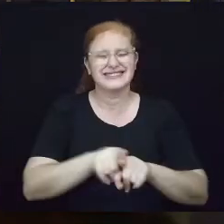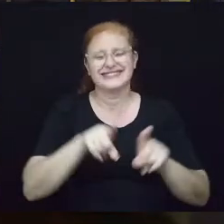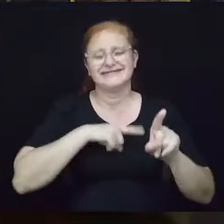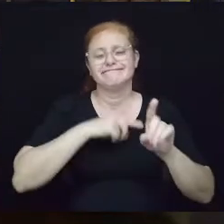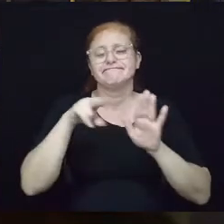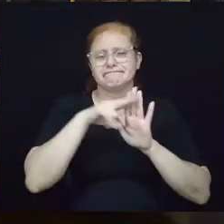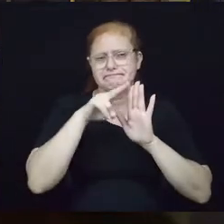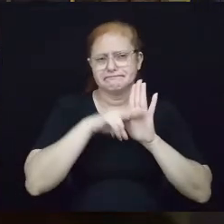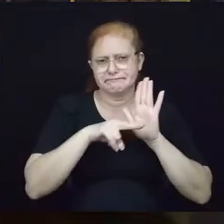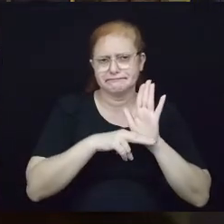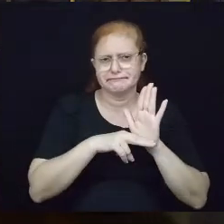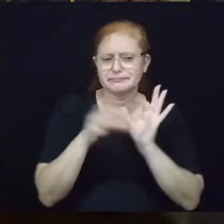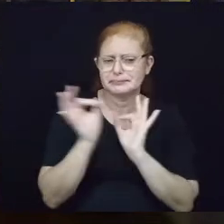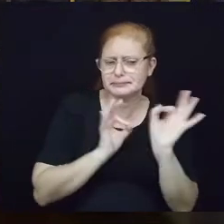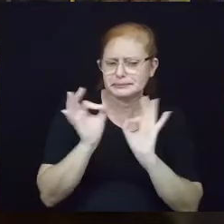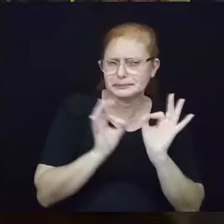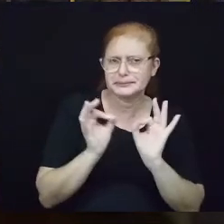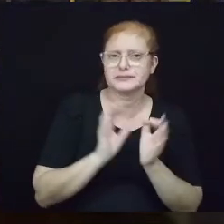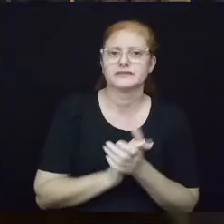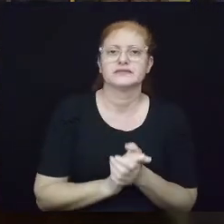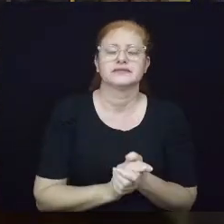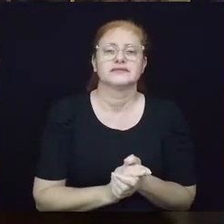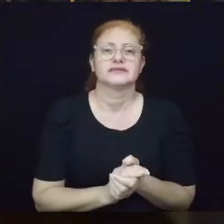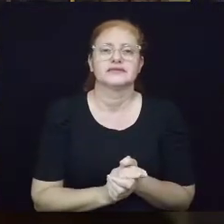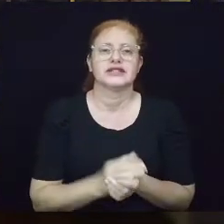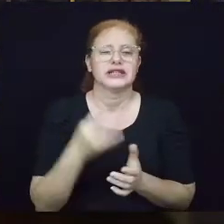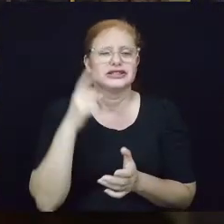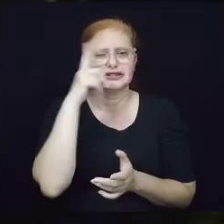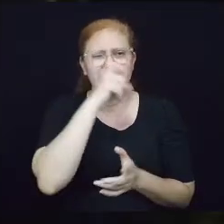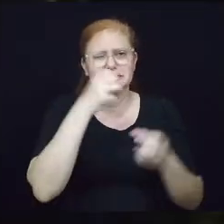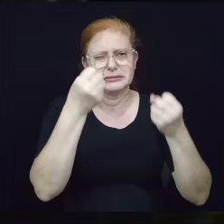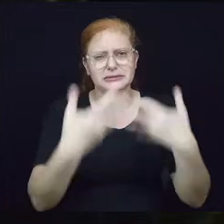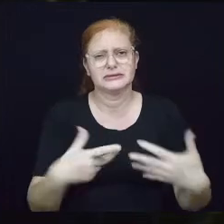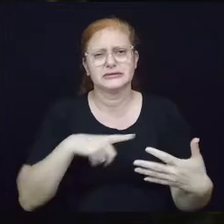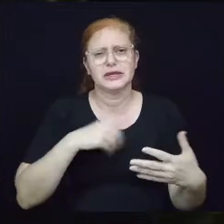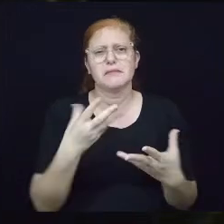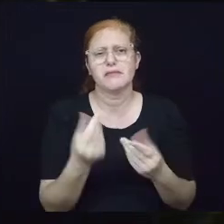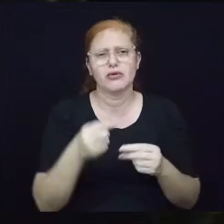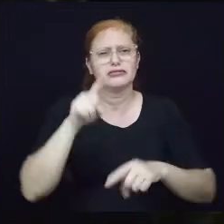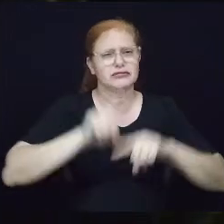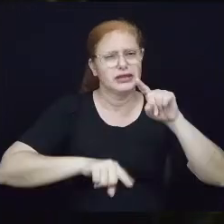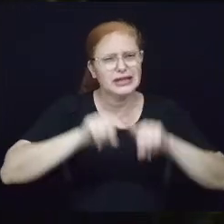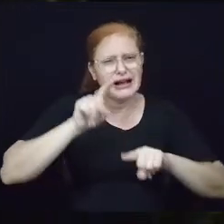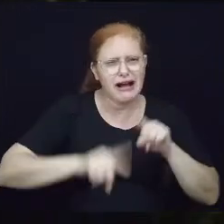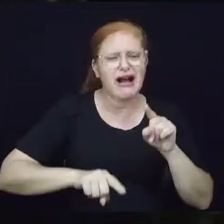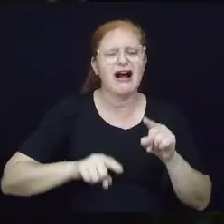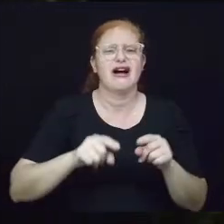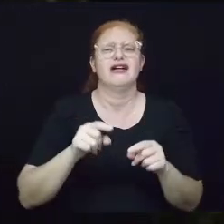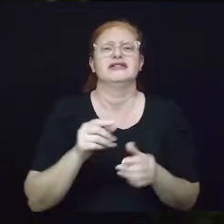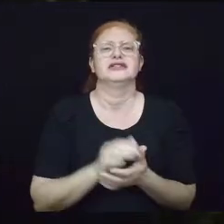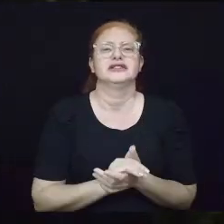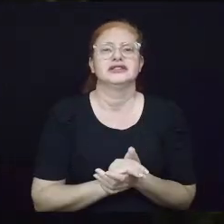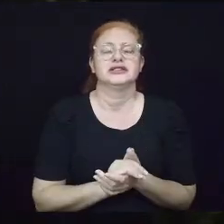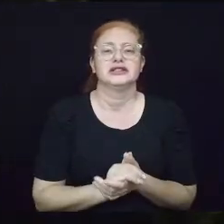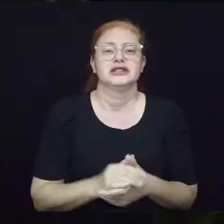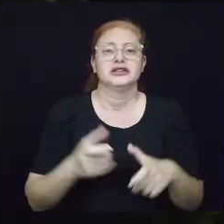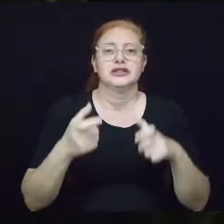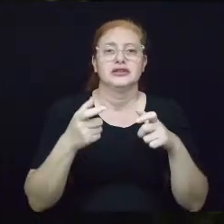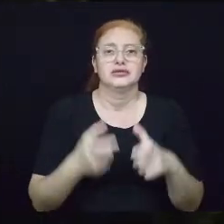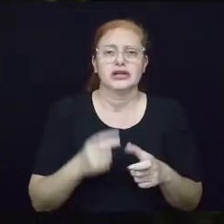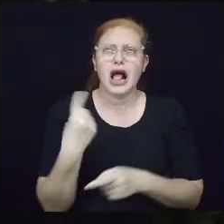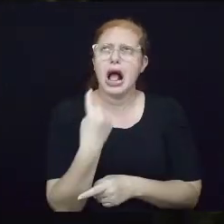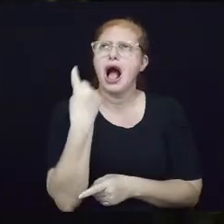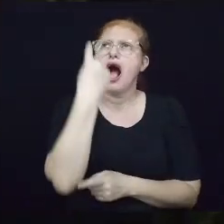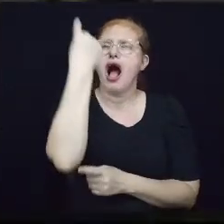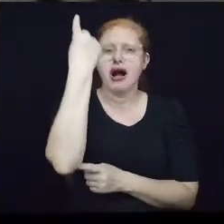organização. É difícil dizer. Tem muitas ferramentas, muitos materiais. Ele é um lugar com pé